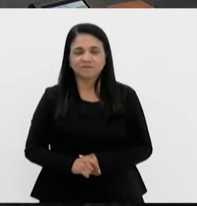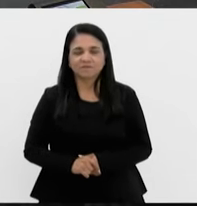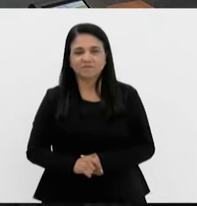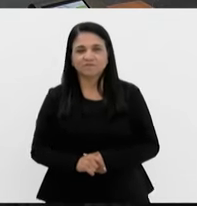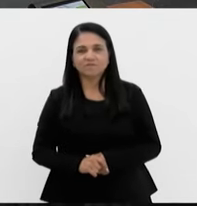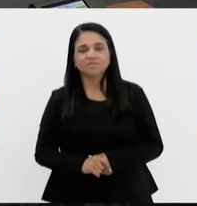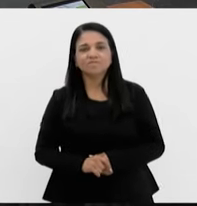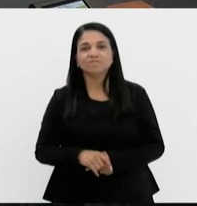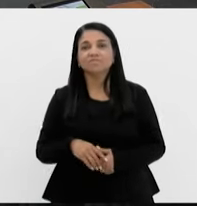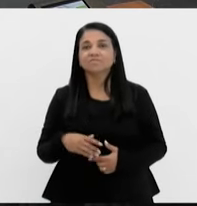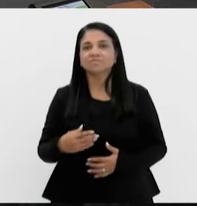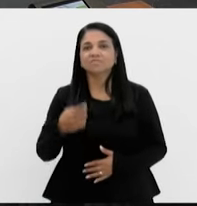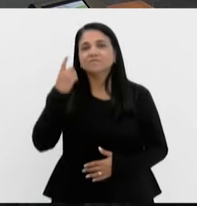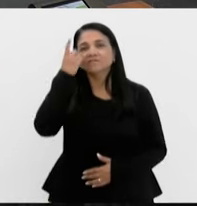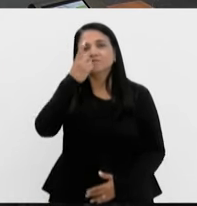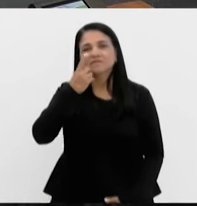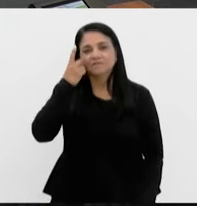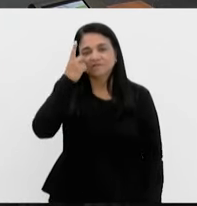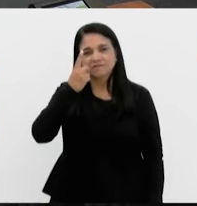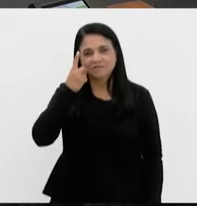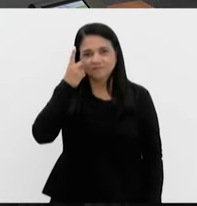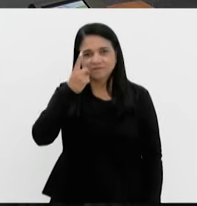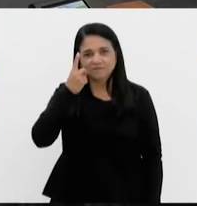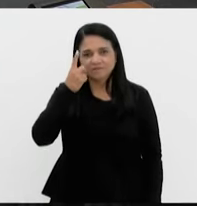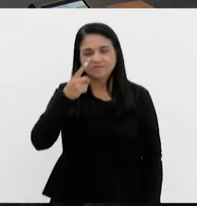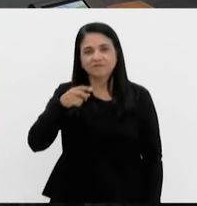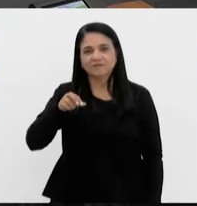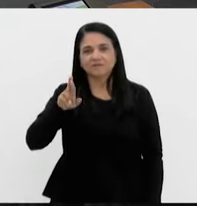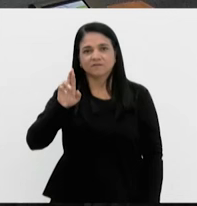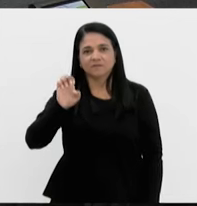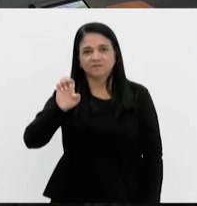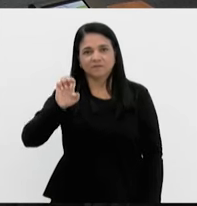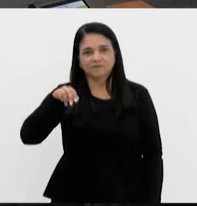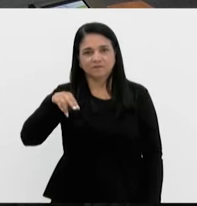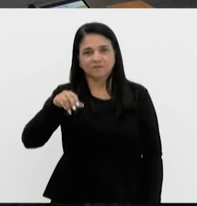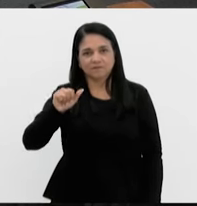nosso Nobre Deputado Renato